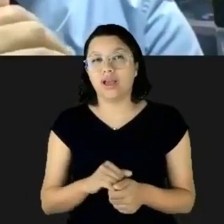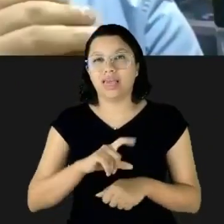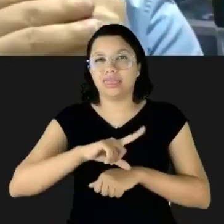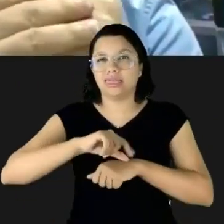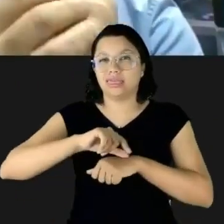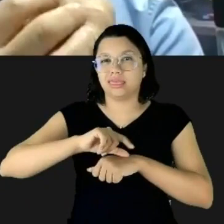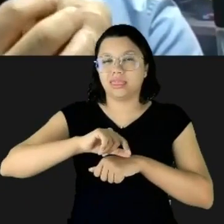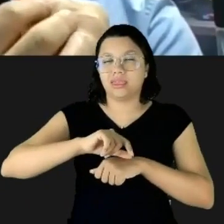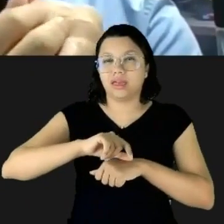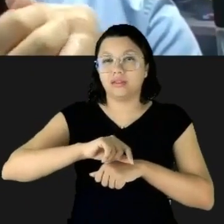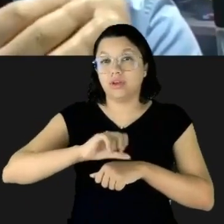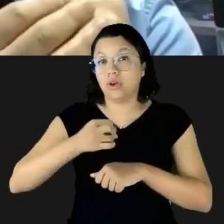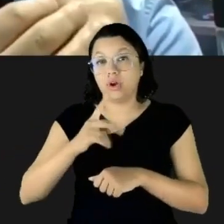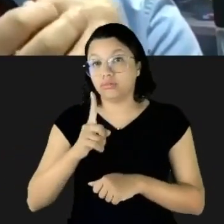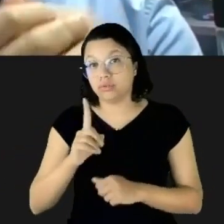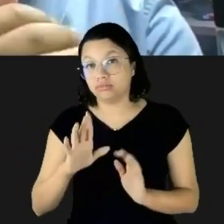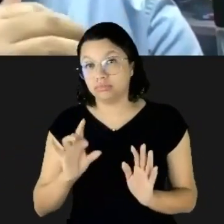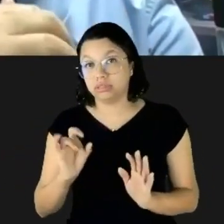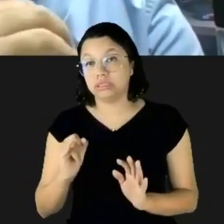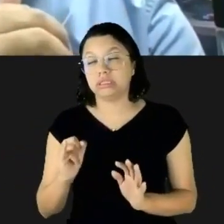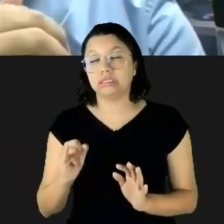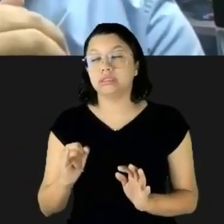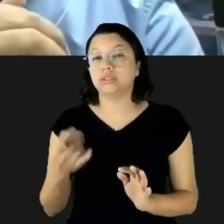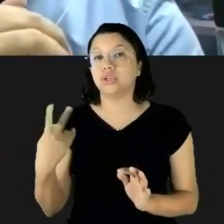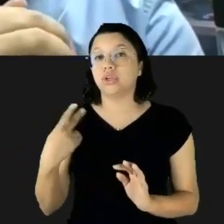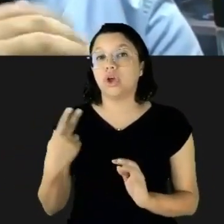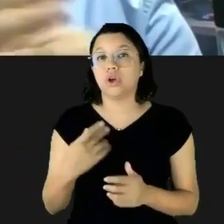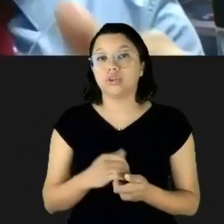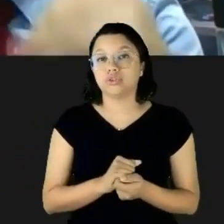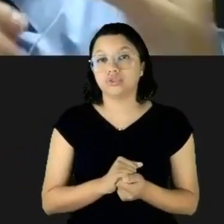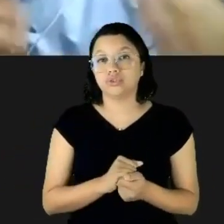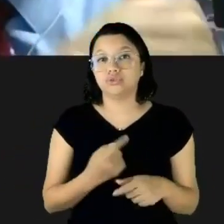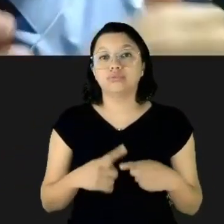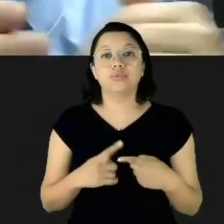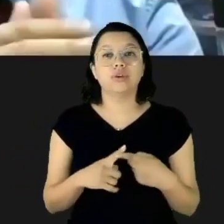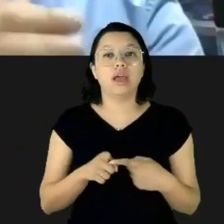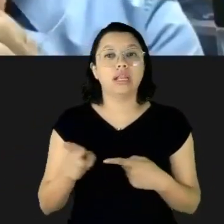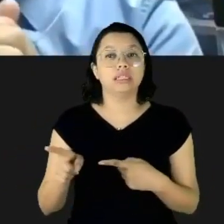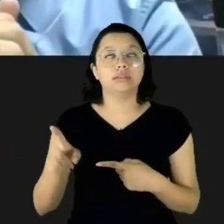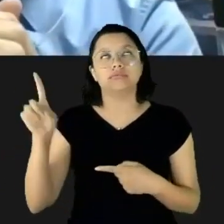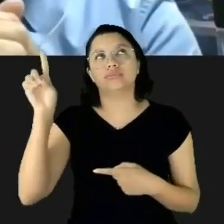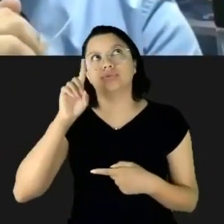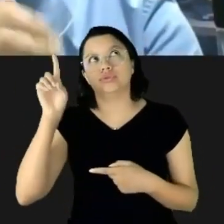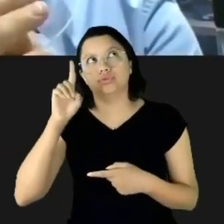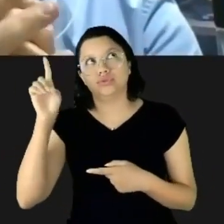atrasados ou não, se nós estamos, porque ali é diário.